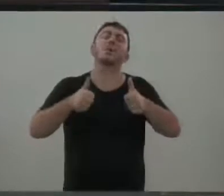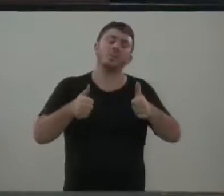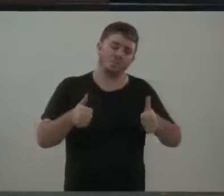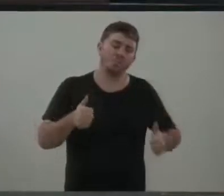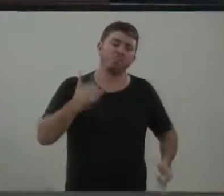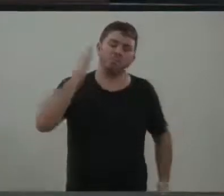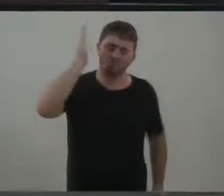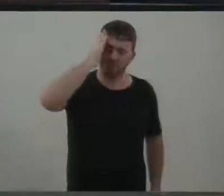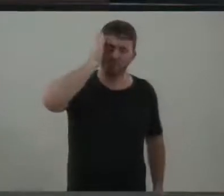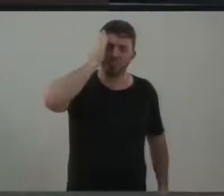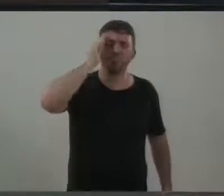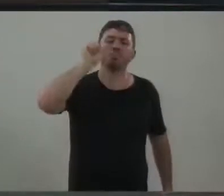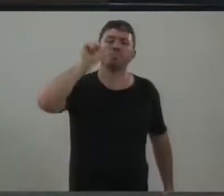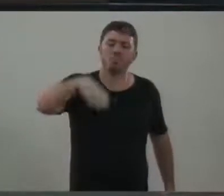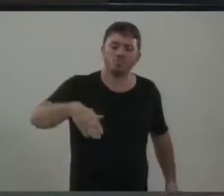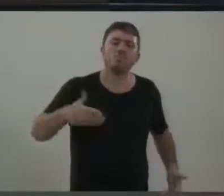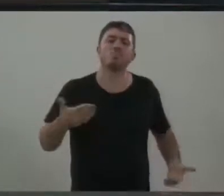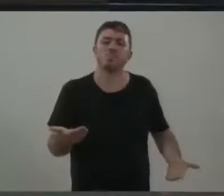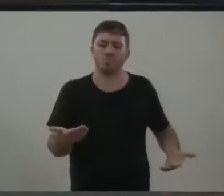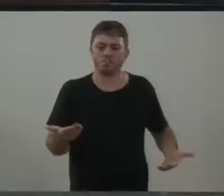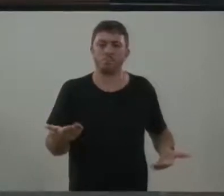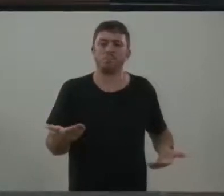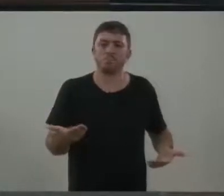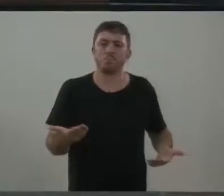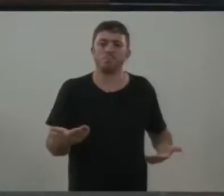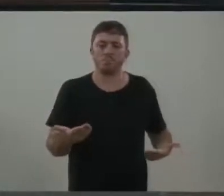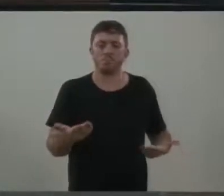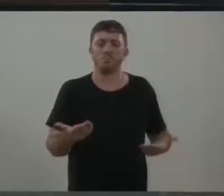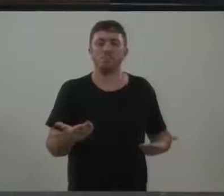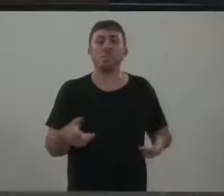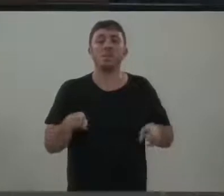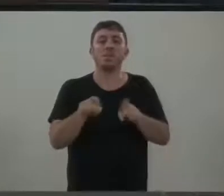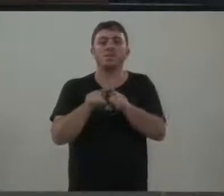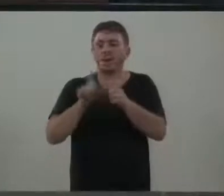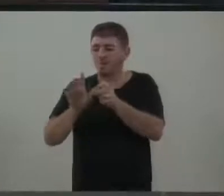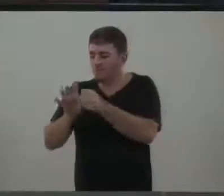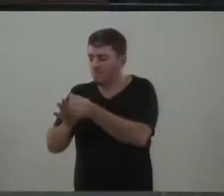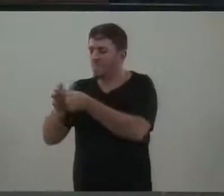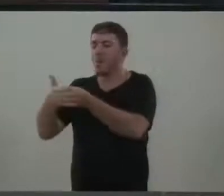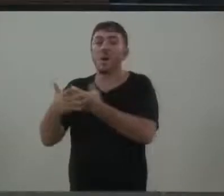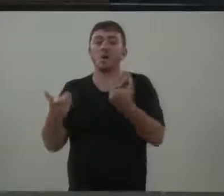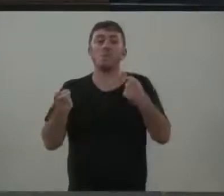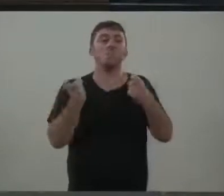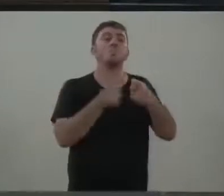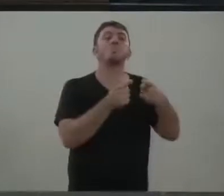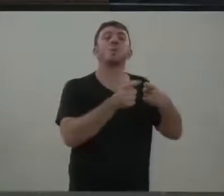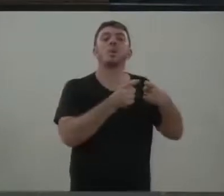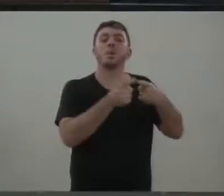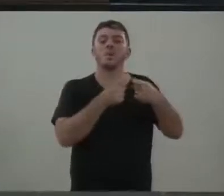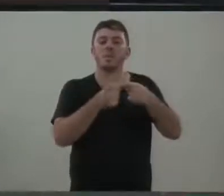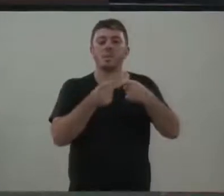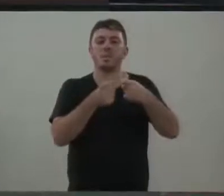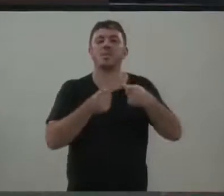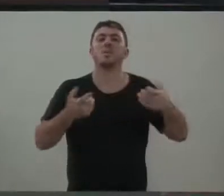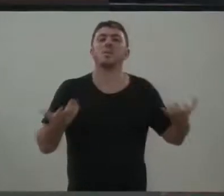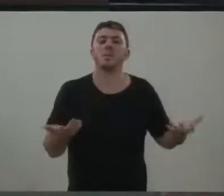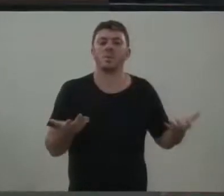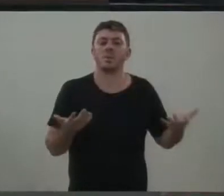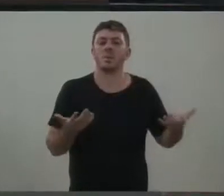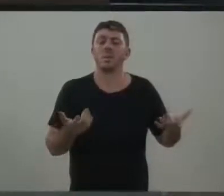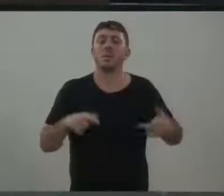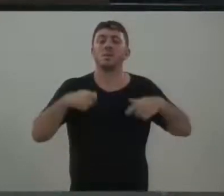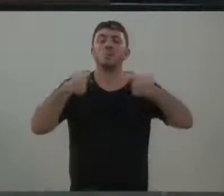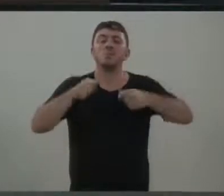ainda mais. A mesma coisa, a questão da pandemia que você falou, dos médicos. Nós temos que